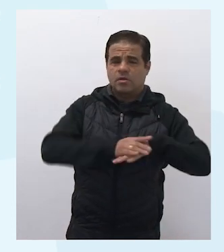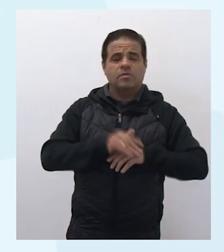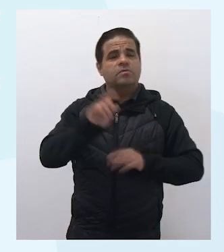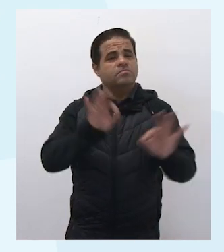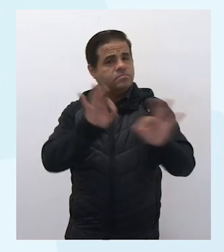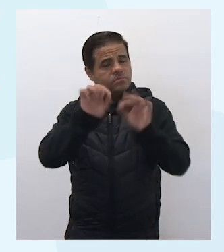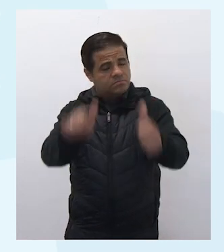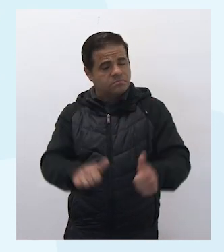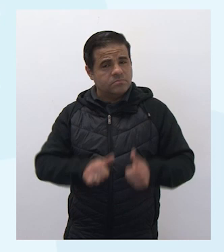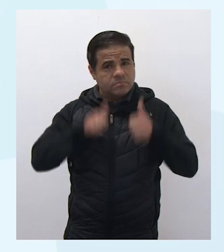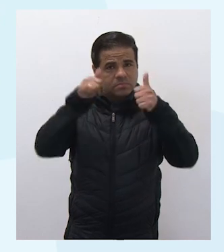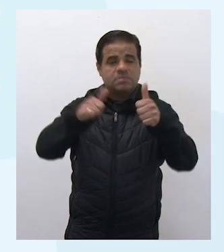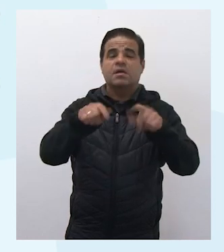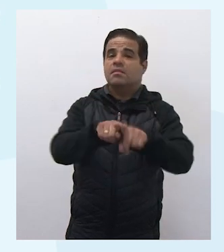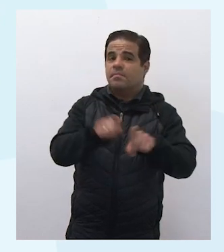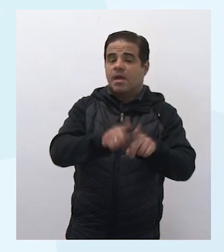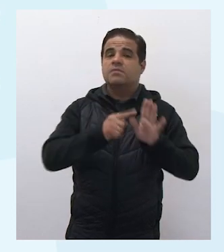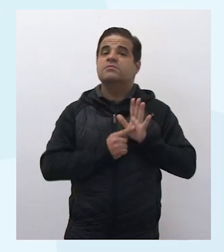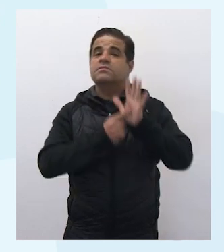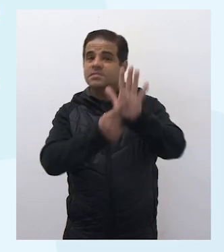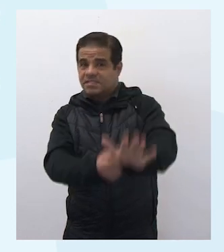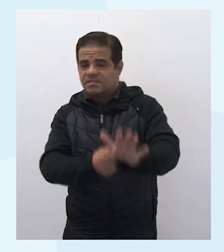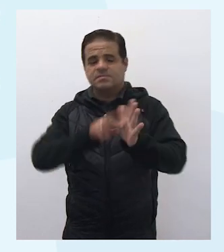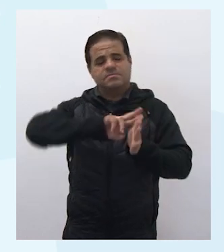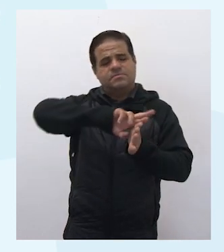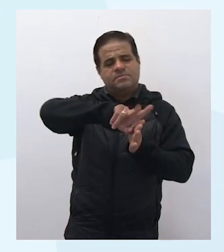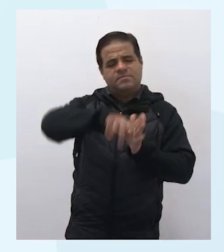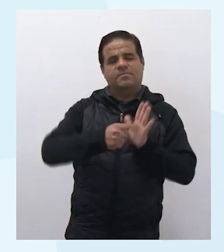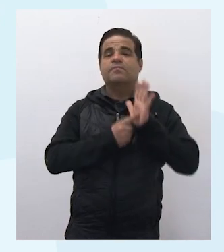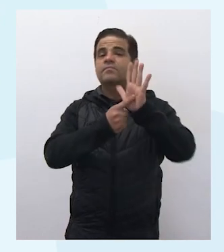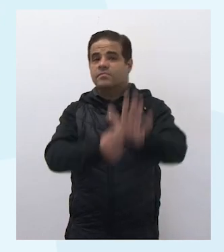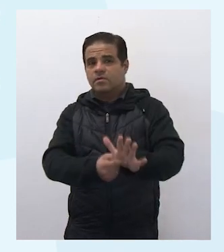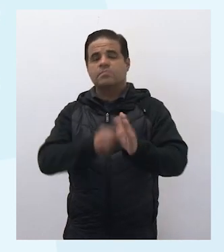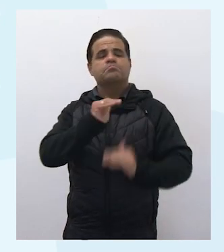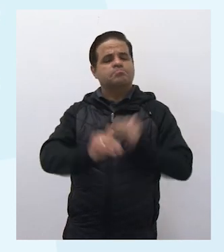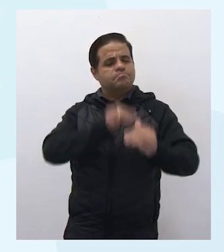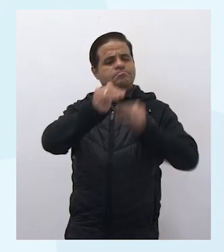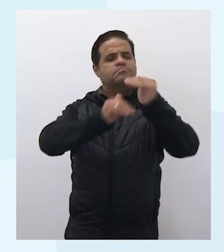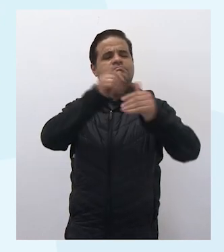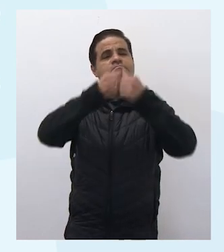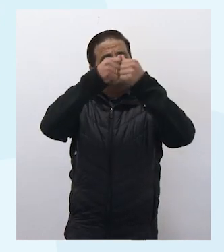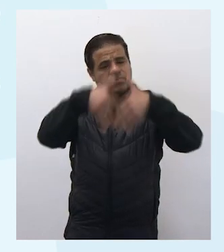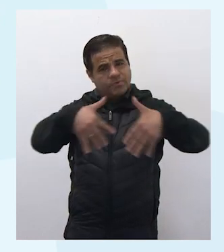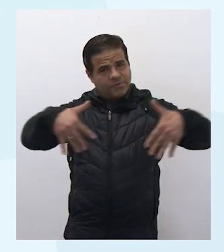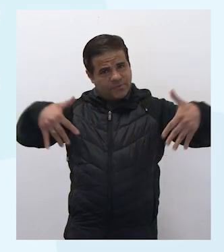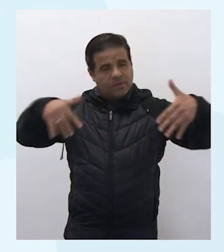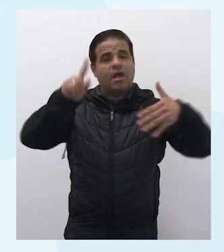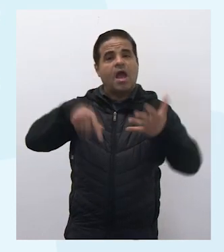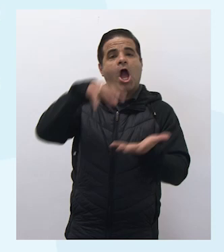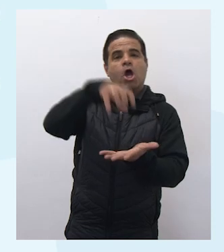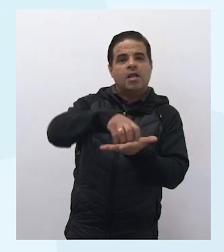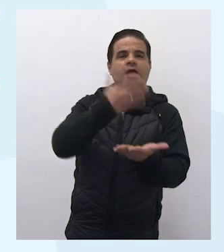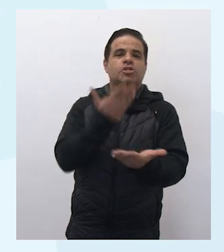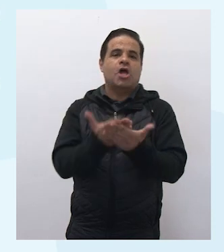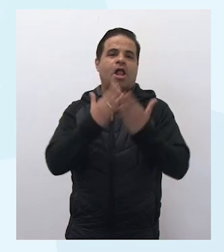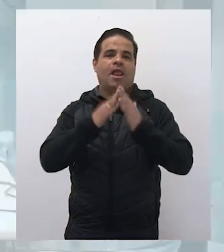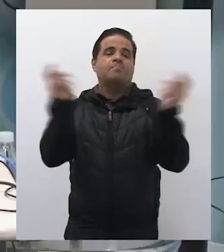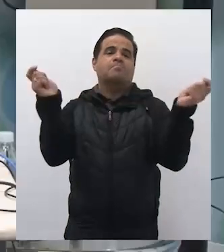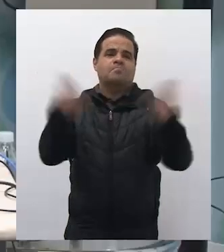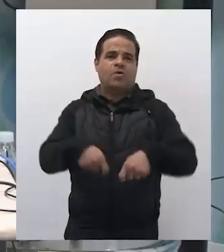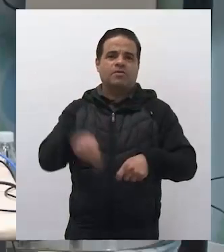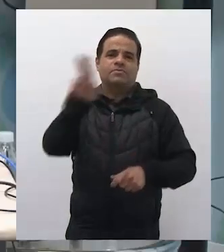de melhoria e sinalizar os indicativos de desempenho e fluxo que a unidade escolar pode